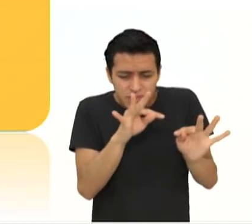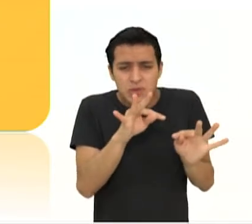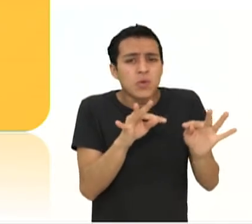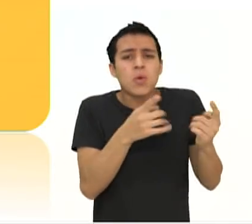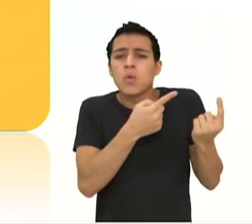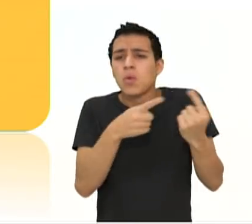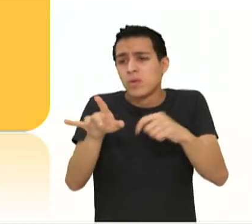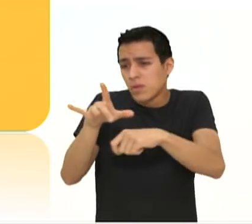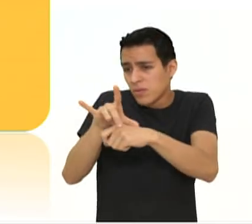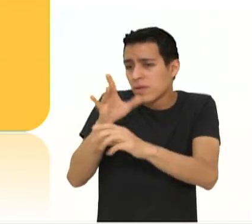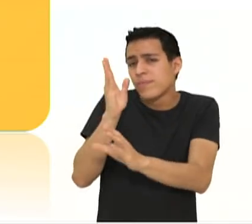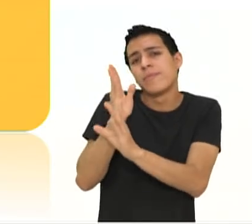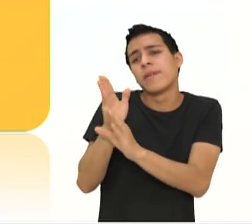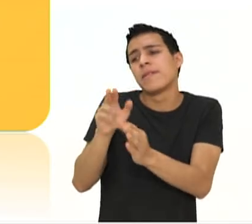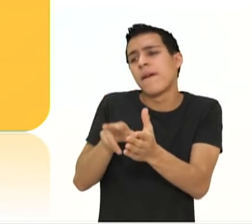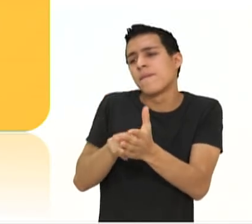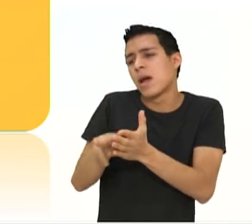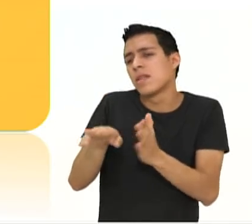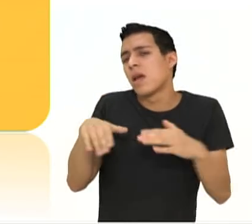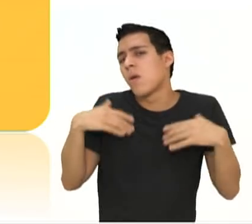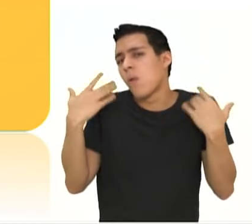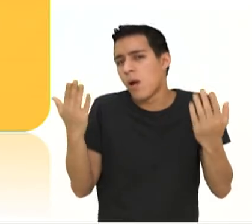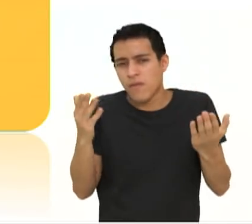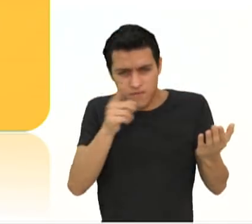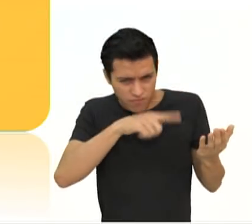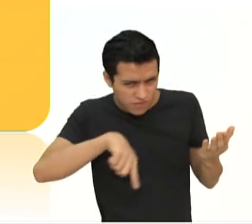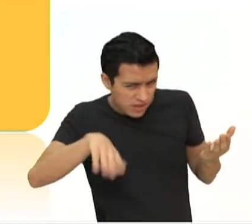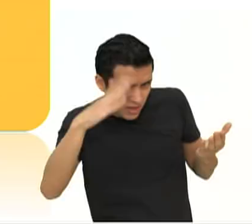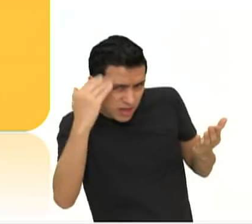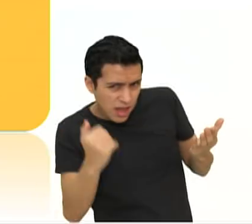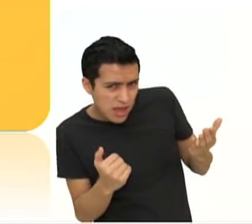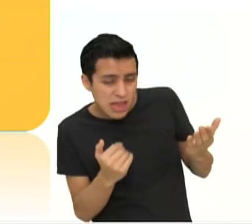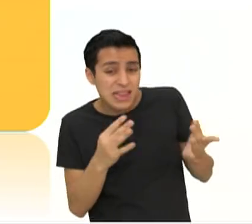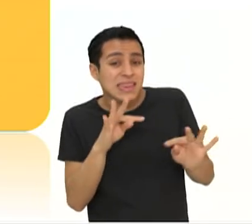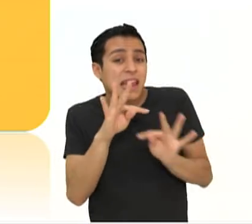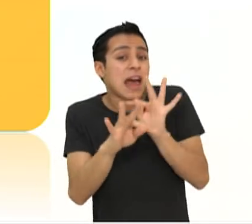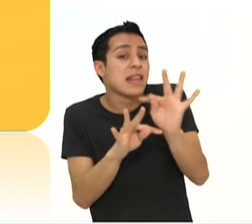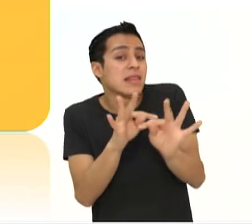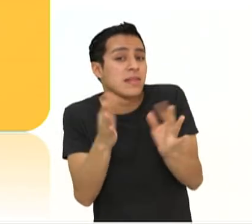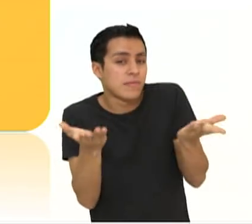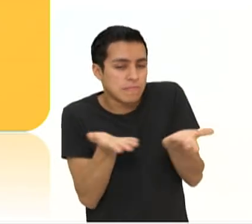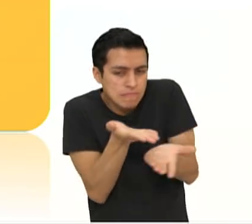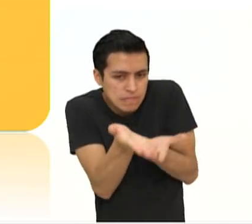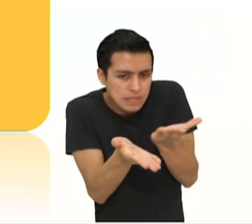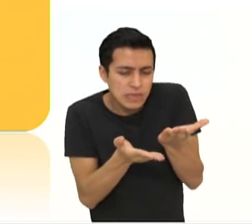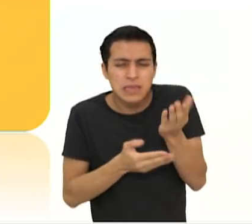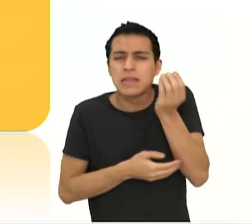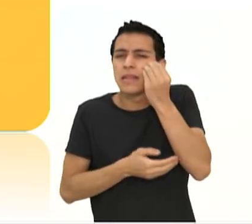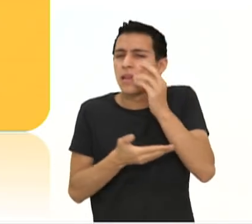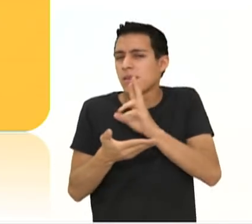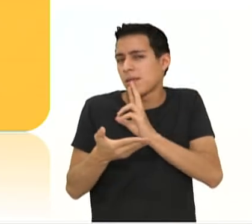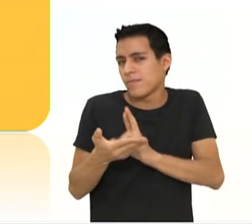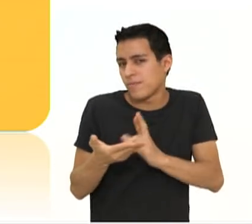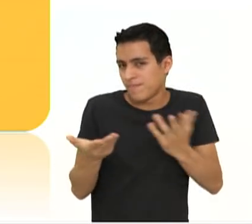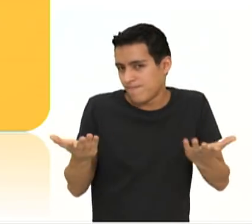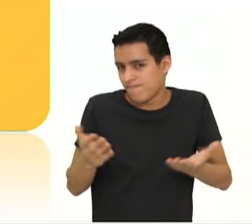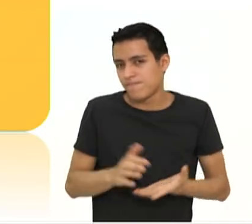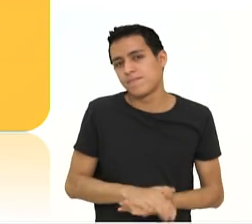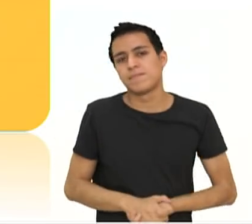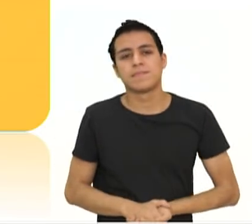contra doenças causadas por bactérias, pessoal? Será que você sabe? Tratamento agora. Tente responder no seu caderno.